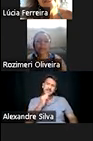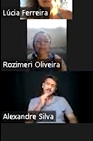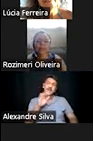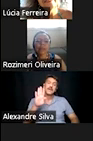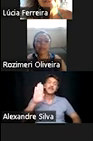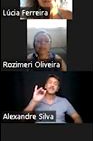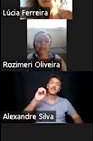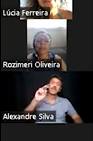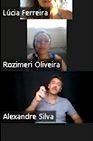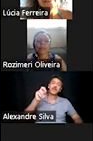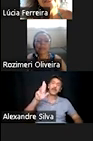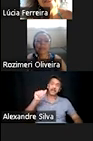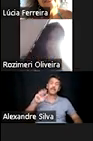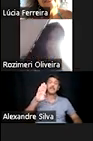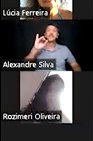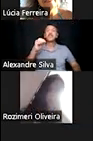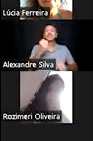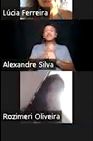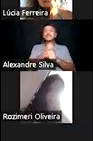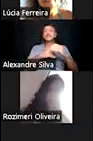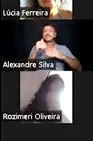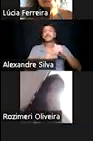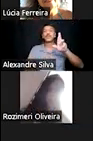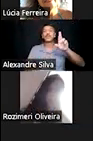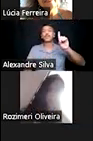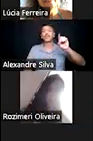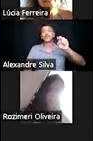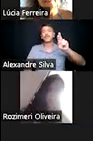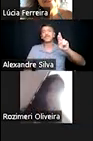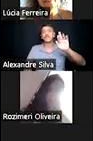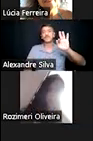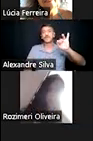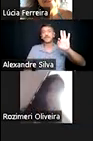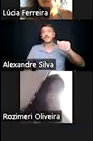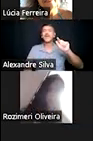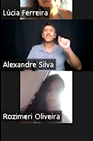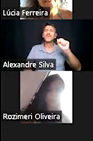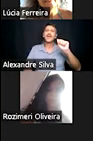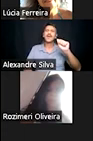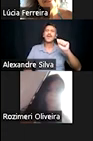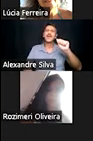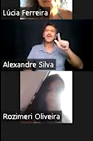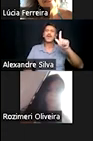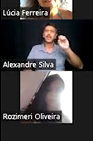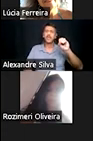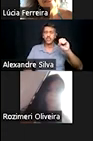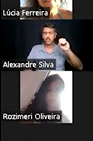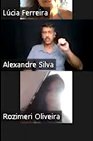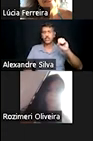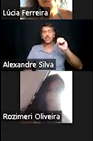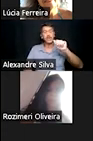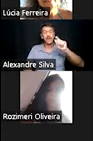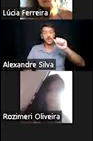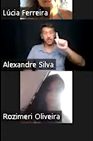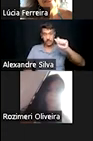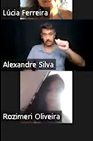bioerma, uma bioconstrução de rodófita, de alga vermelha. É uma bioconstrução. Você pode ter um bioerma, um recife